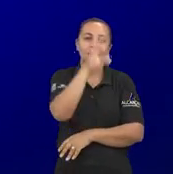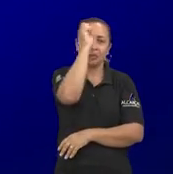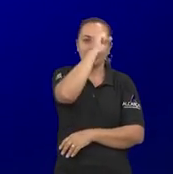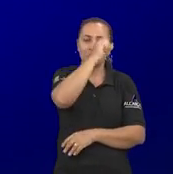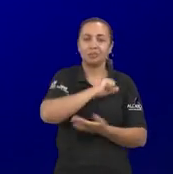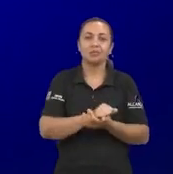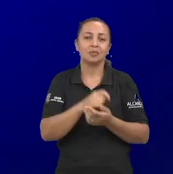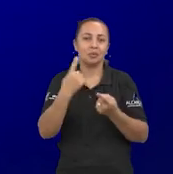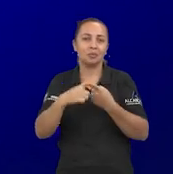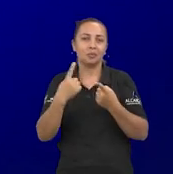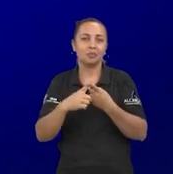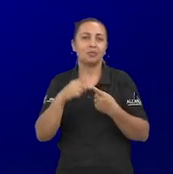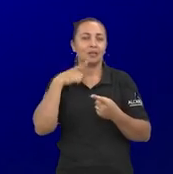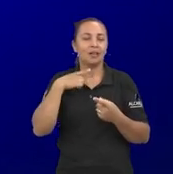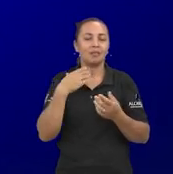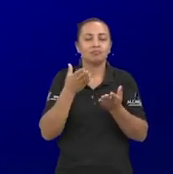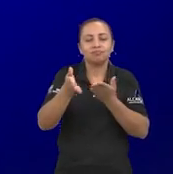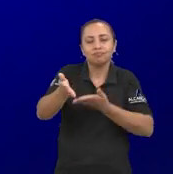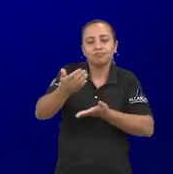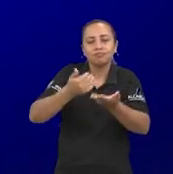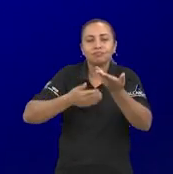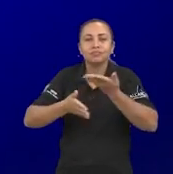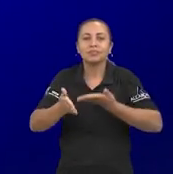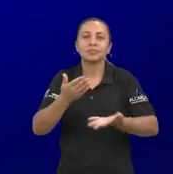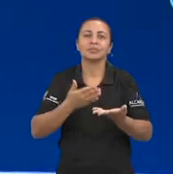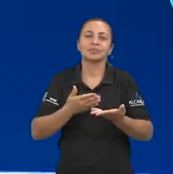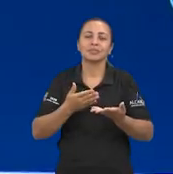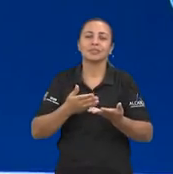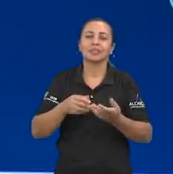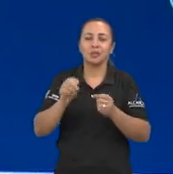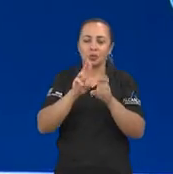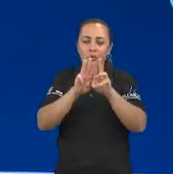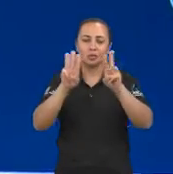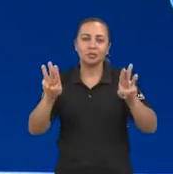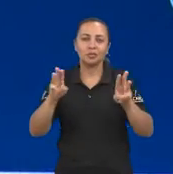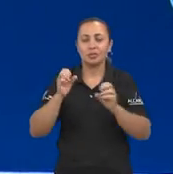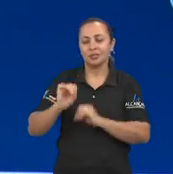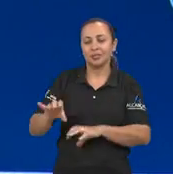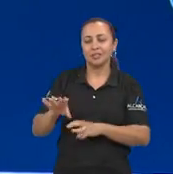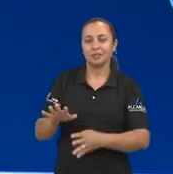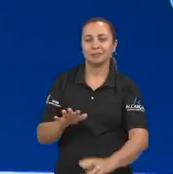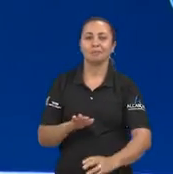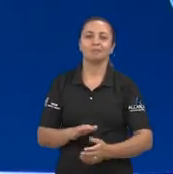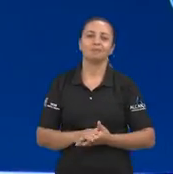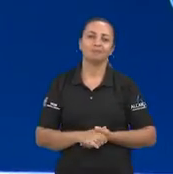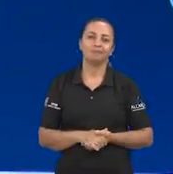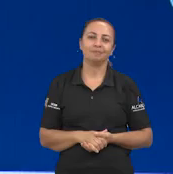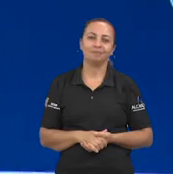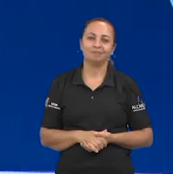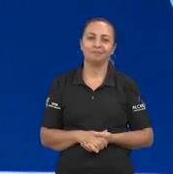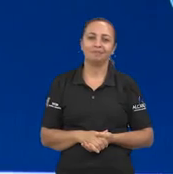o aluno aprender por meio de uma ferramenta lúdica e interativa dinâmica tô meio de um software educacional